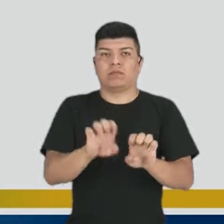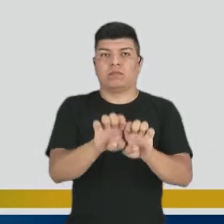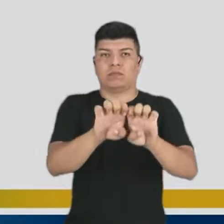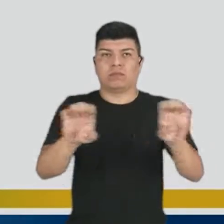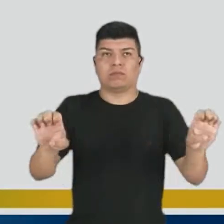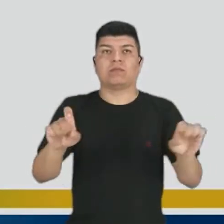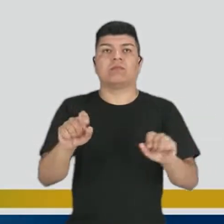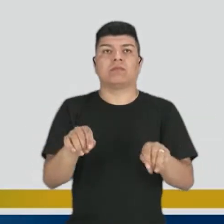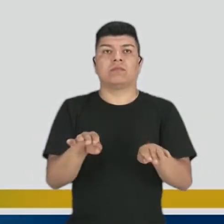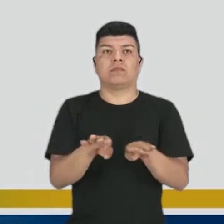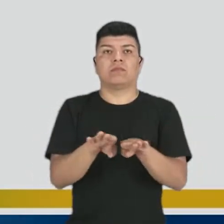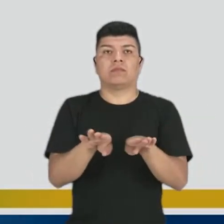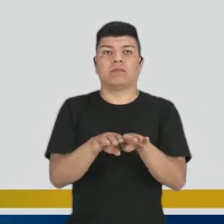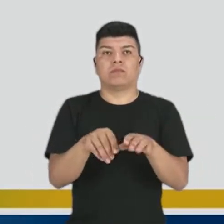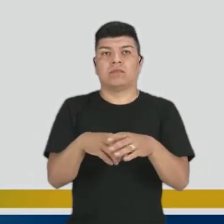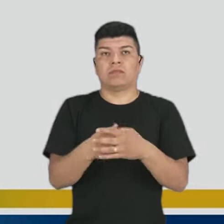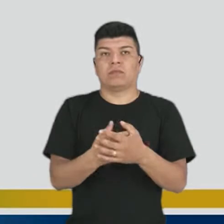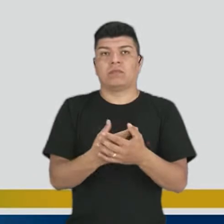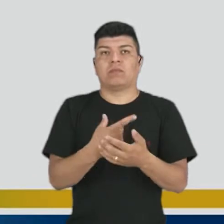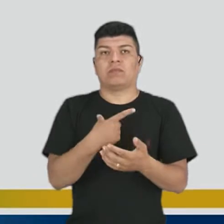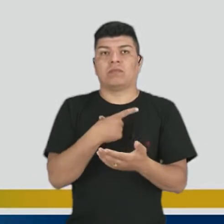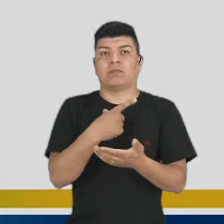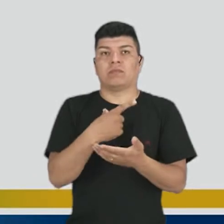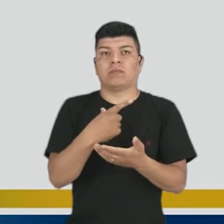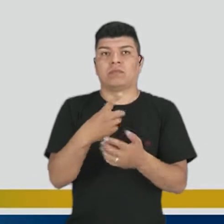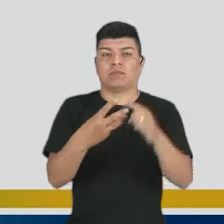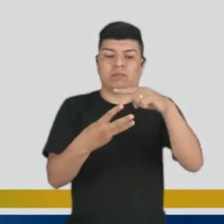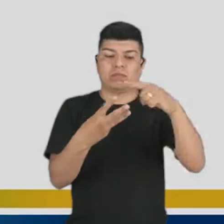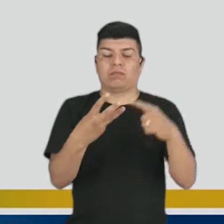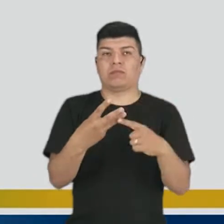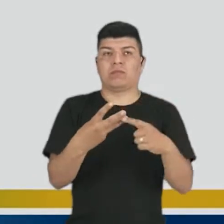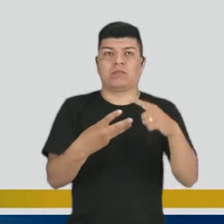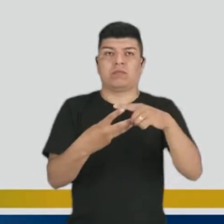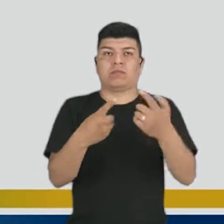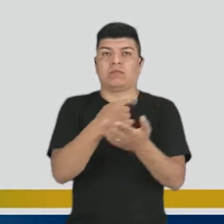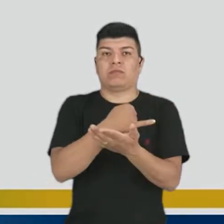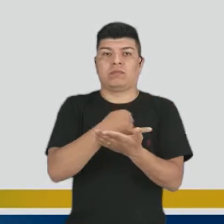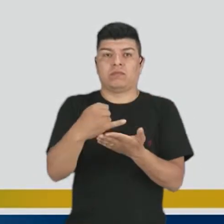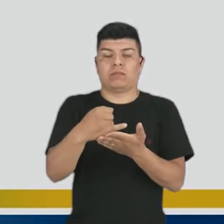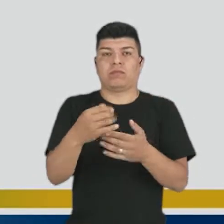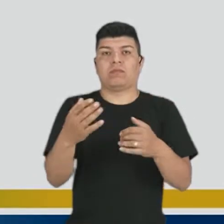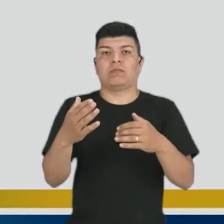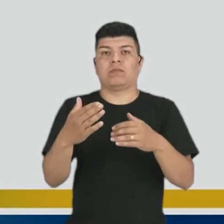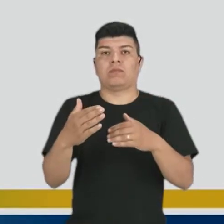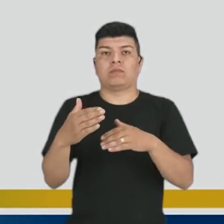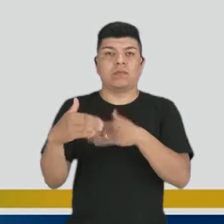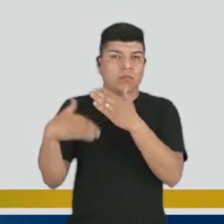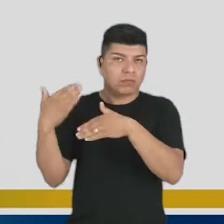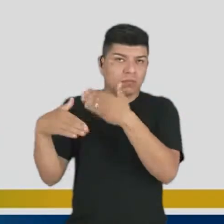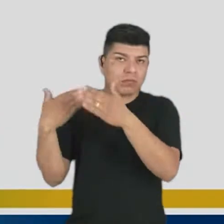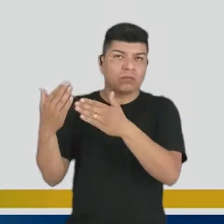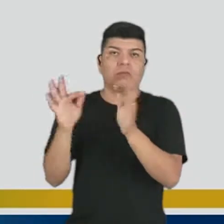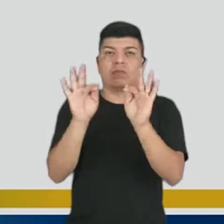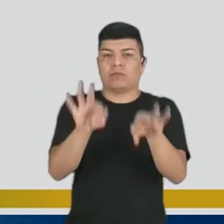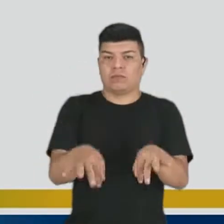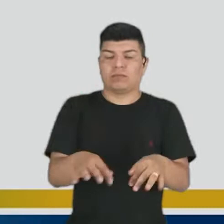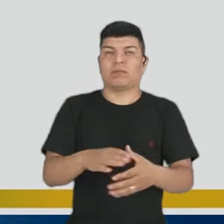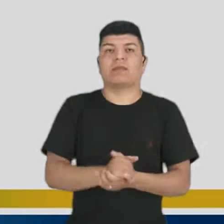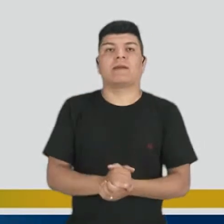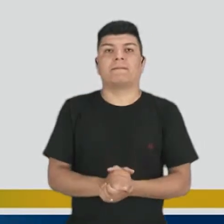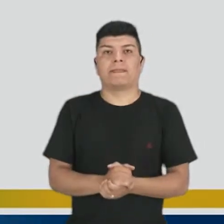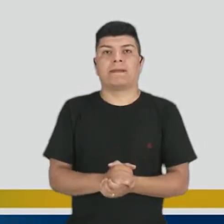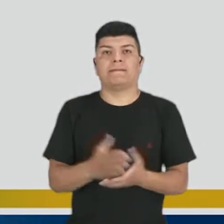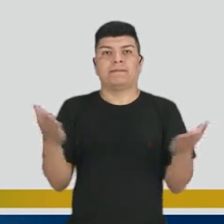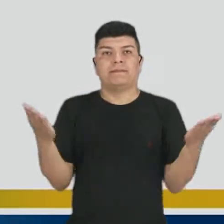estrutura que a gente chama, né, de 3 etapas: a introdução, o desenvolvimento e a